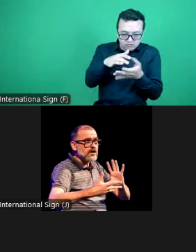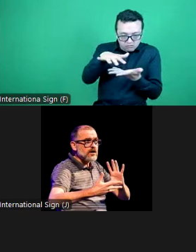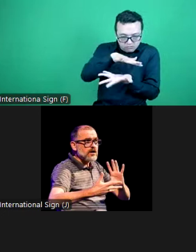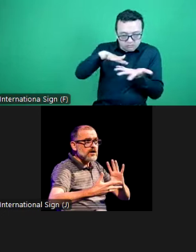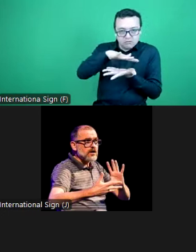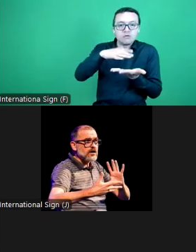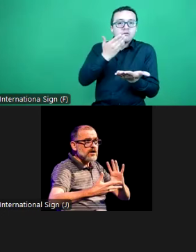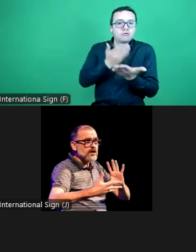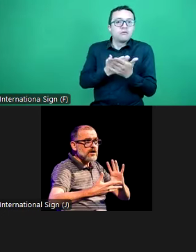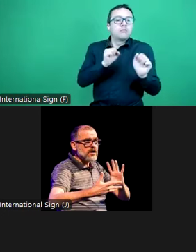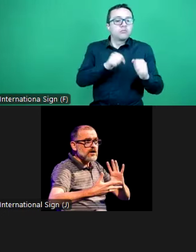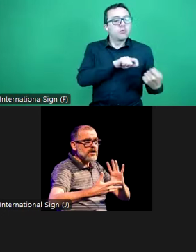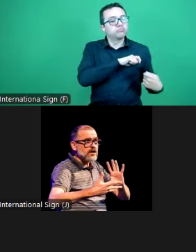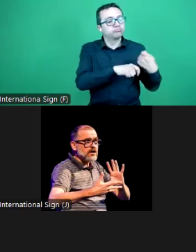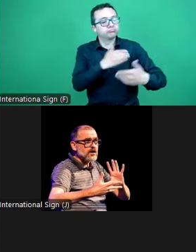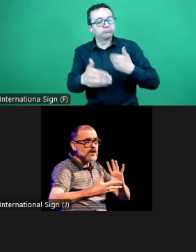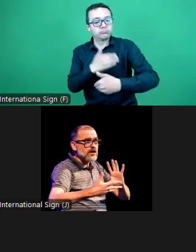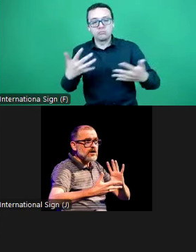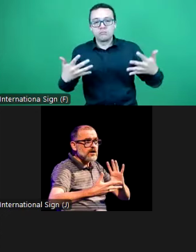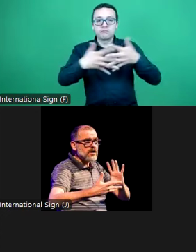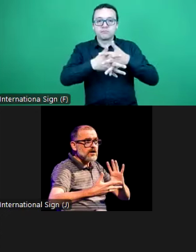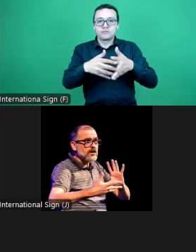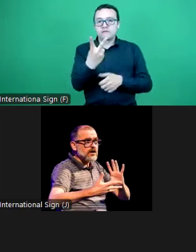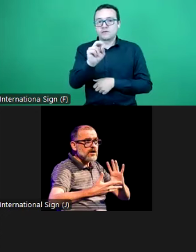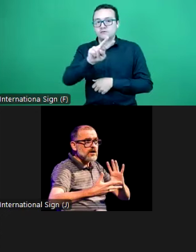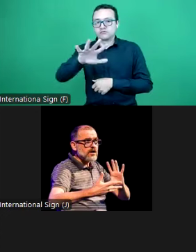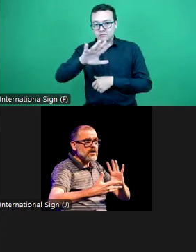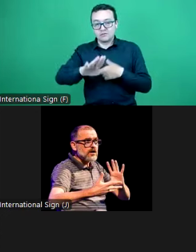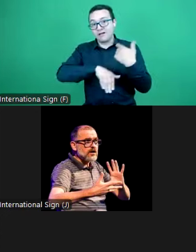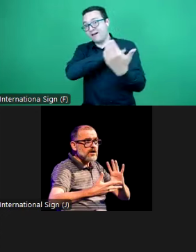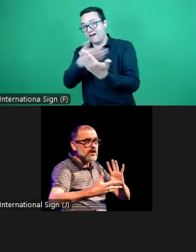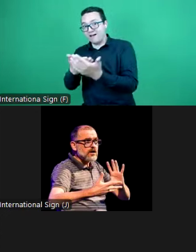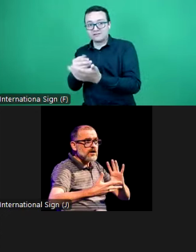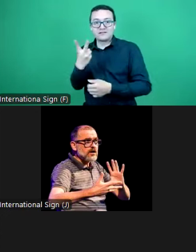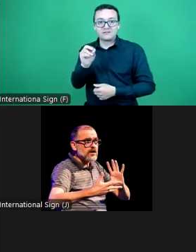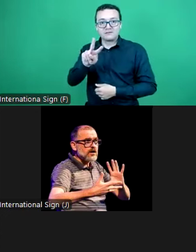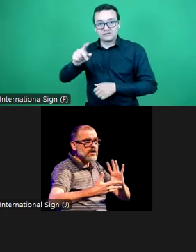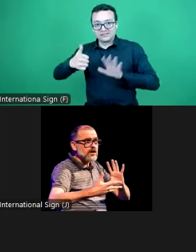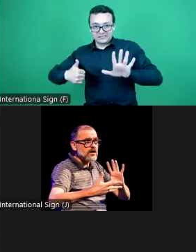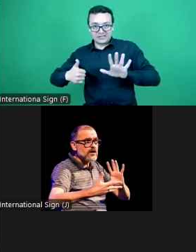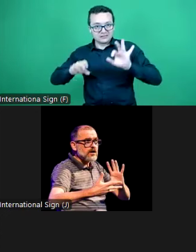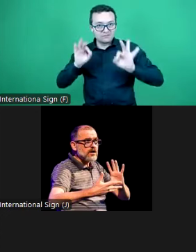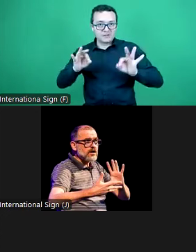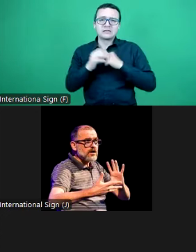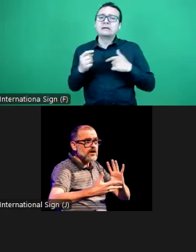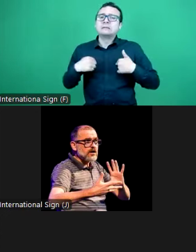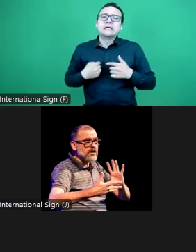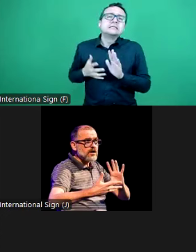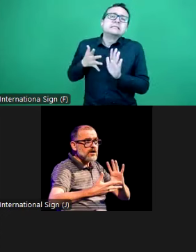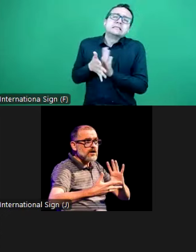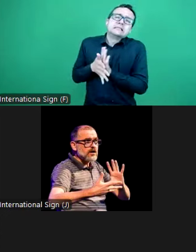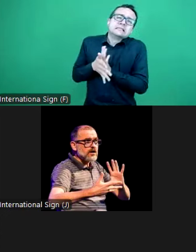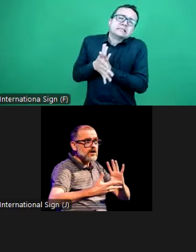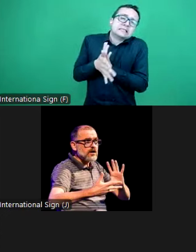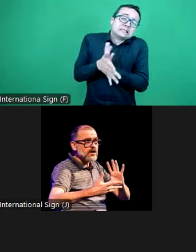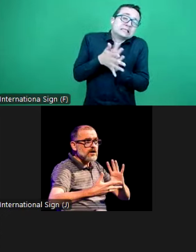em 2026. Muito rapidamente, de forma resumida, um desafio de resumir tudo que a gente está discutindo nesse momento,